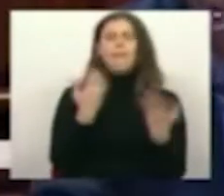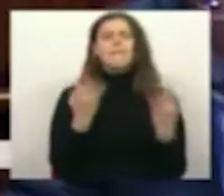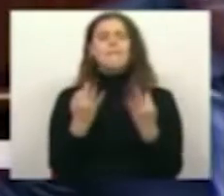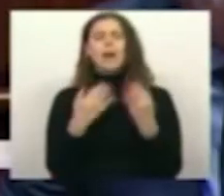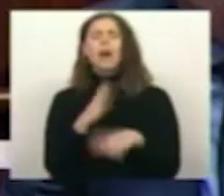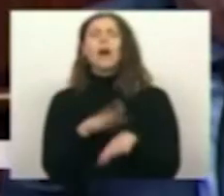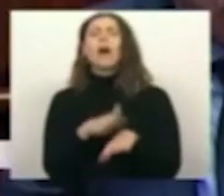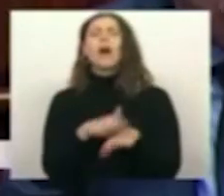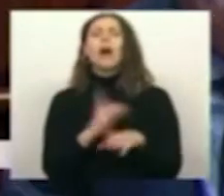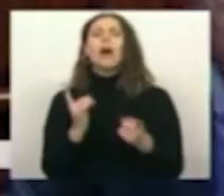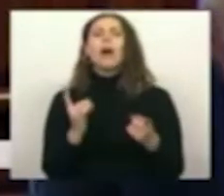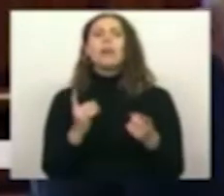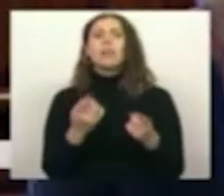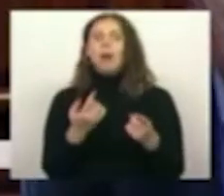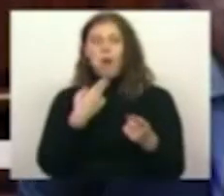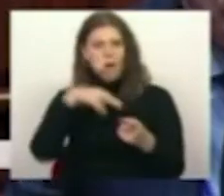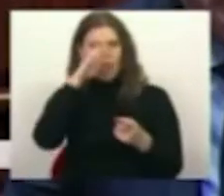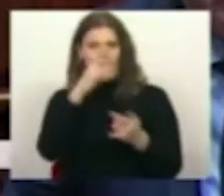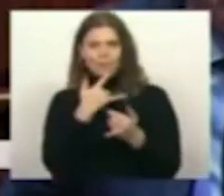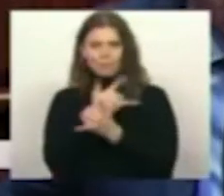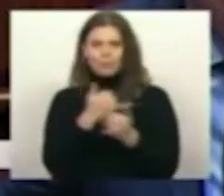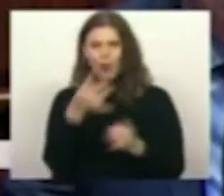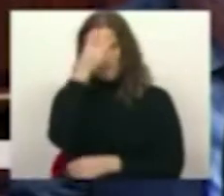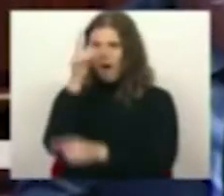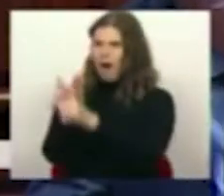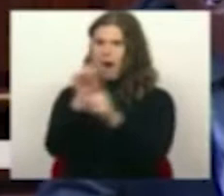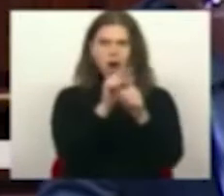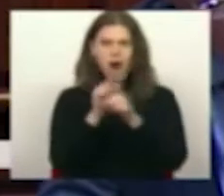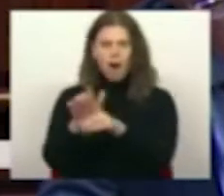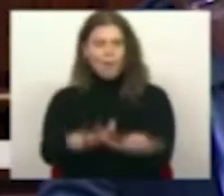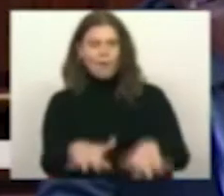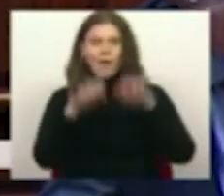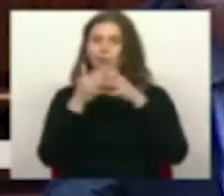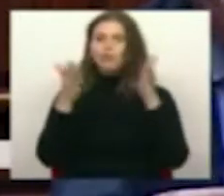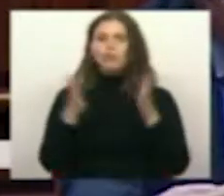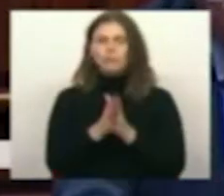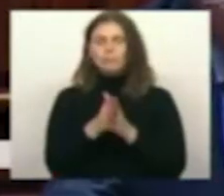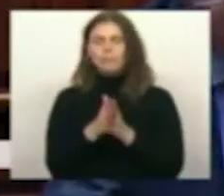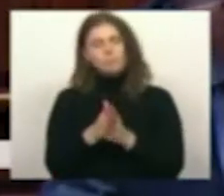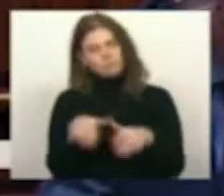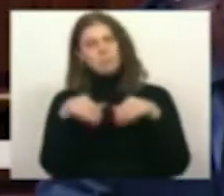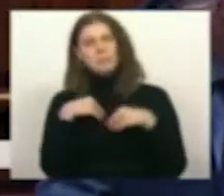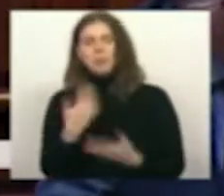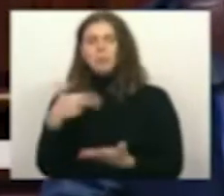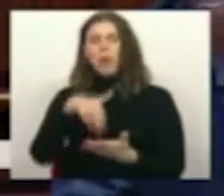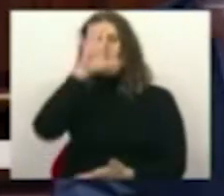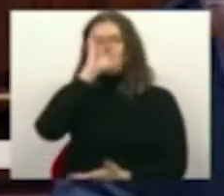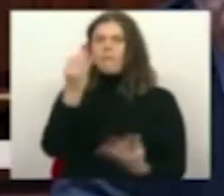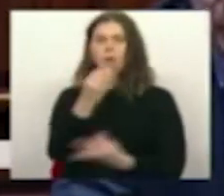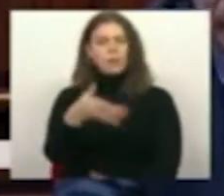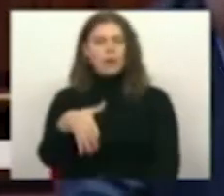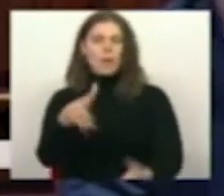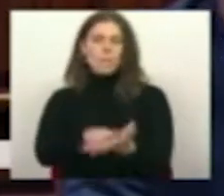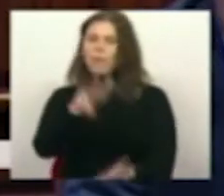facto de ser inequívoco que, unanimemente, todas as bancadas confortaram a posição do Governo de que não